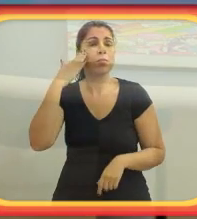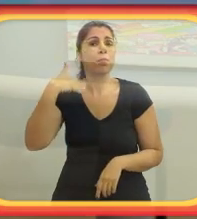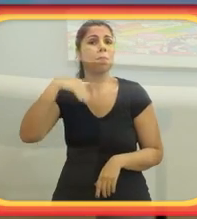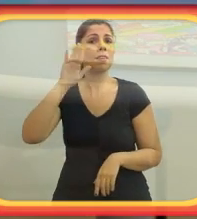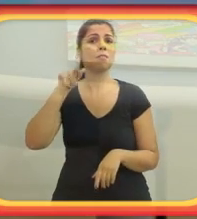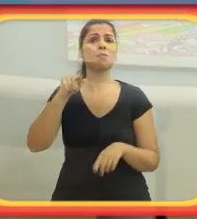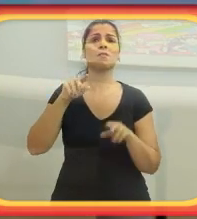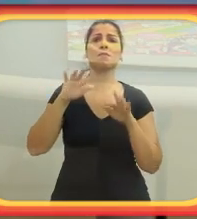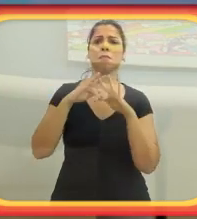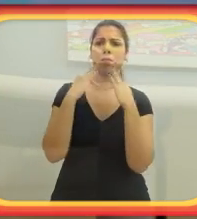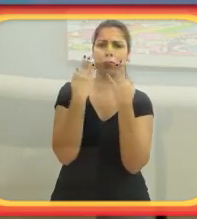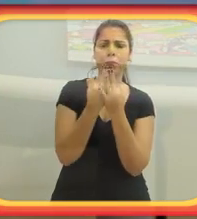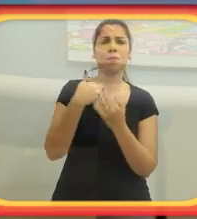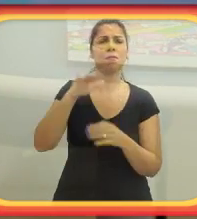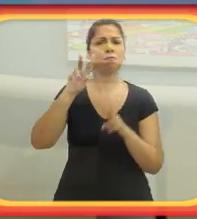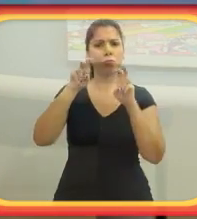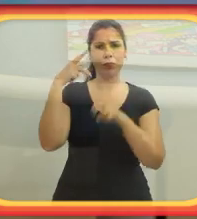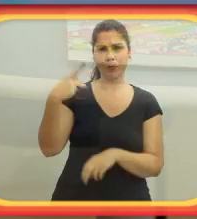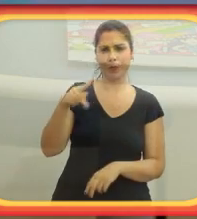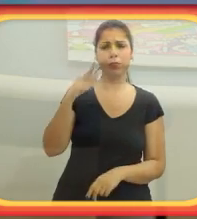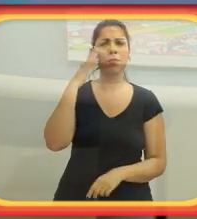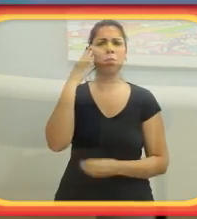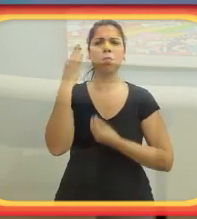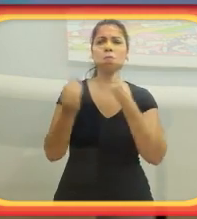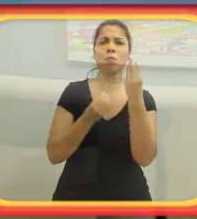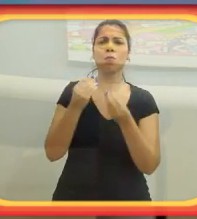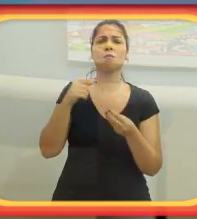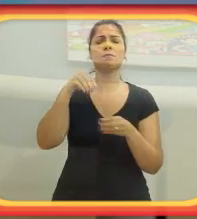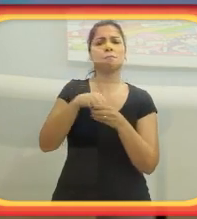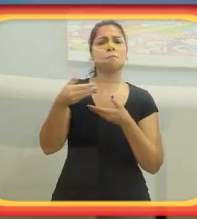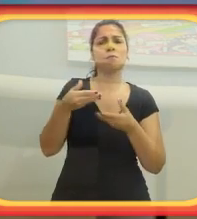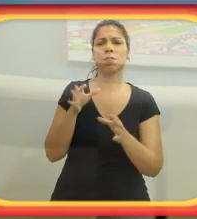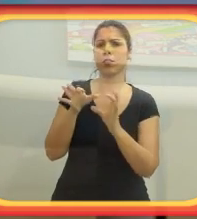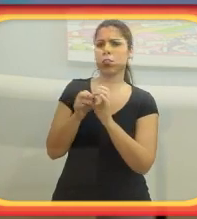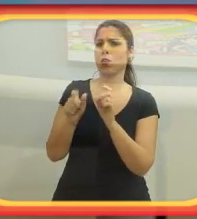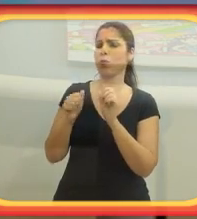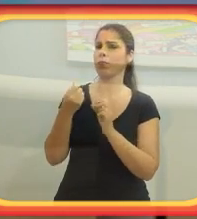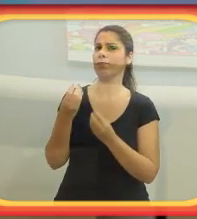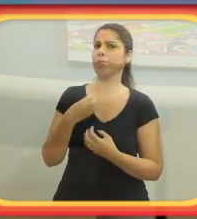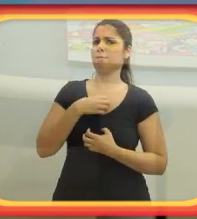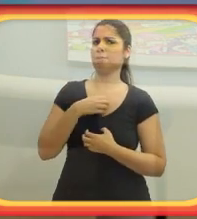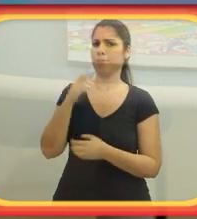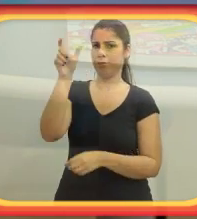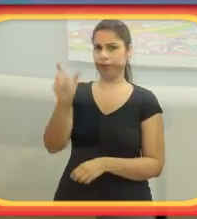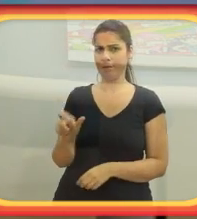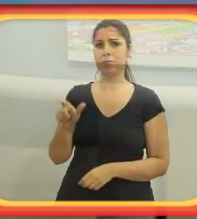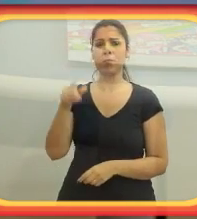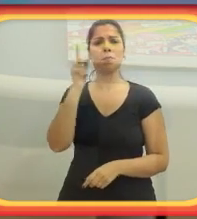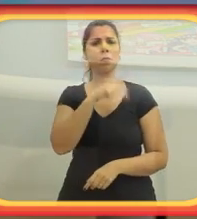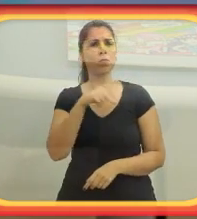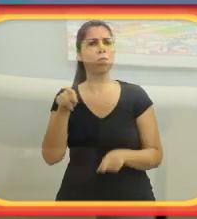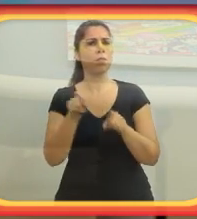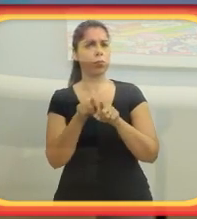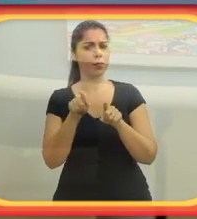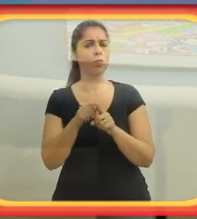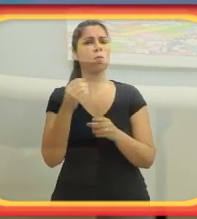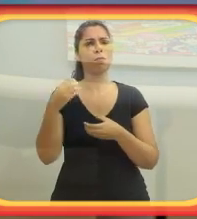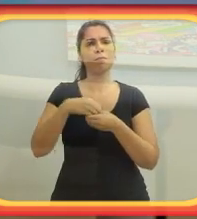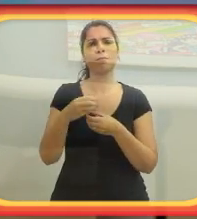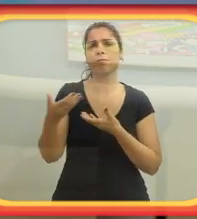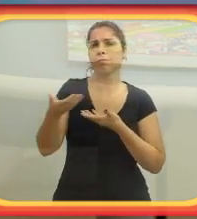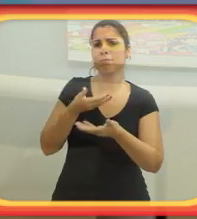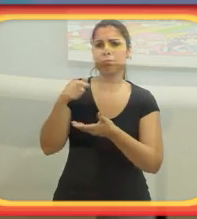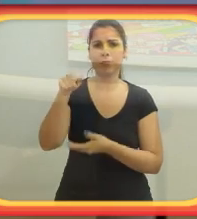menina, digamos assim, de muito diálogo, isso foi se desenvolvendo aos poucos nela, a gente precisava da